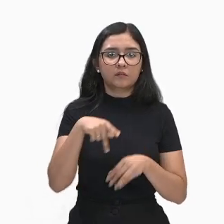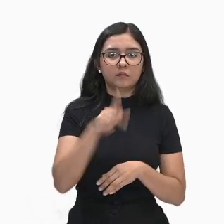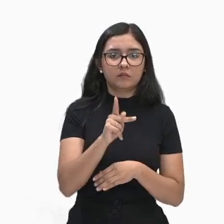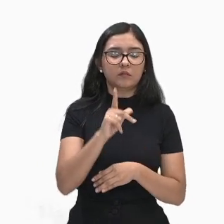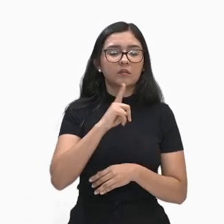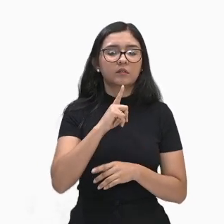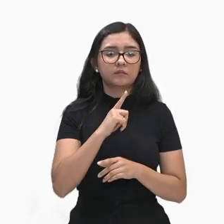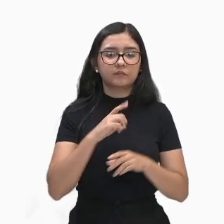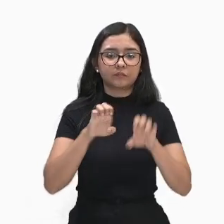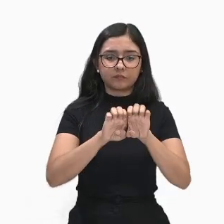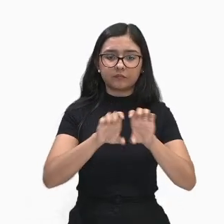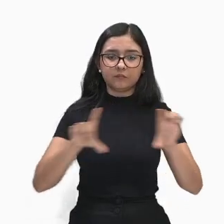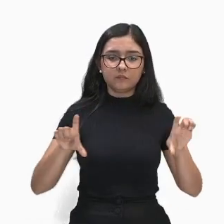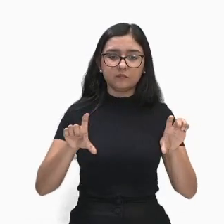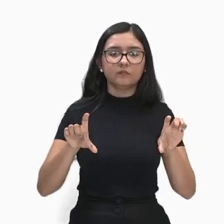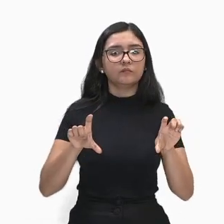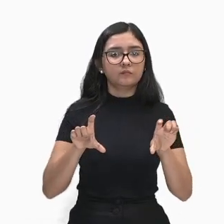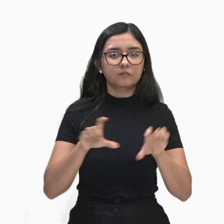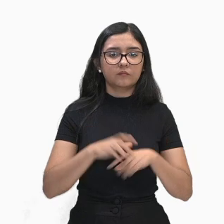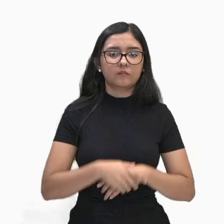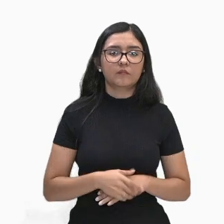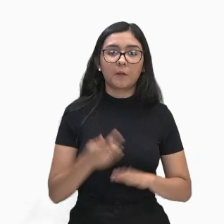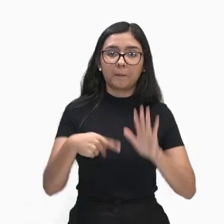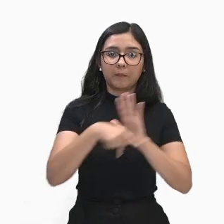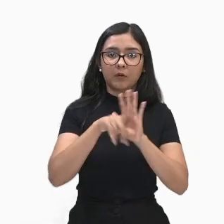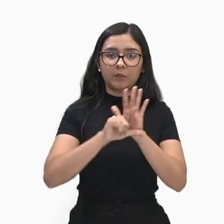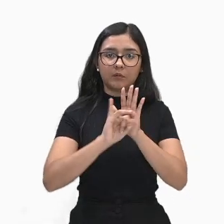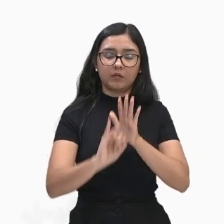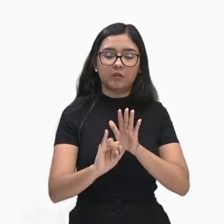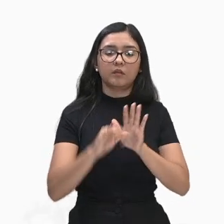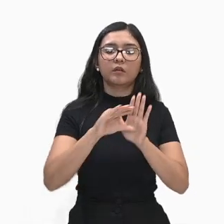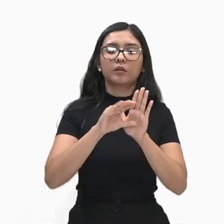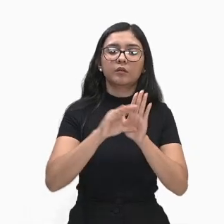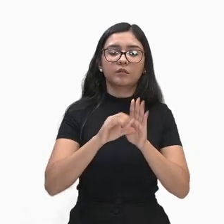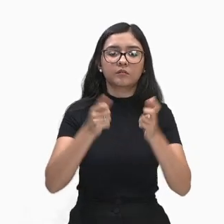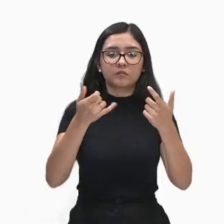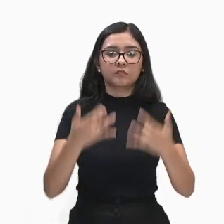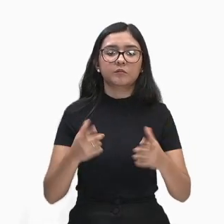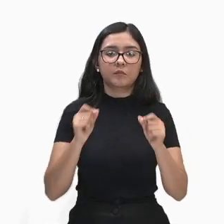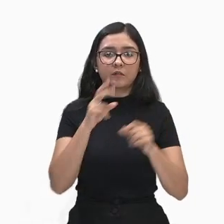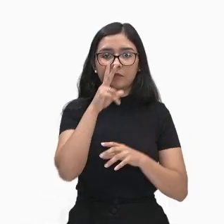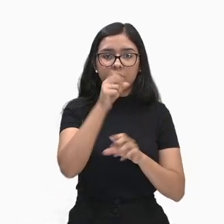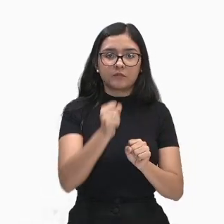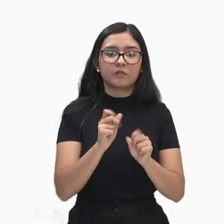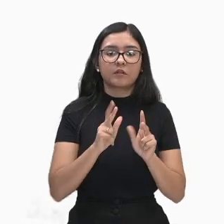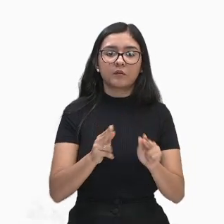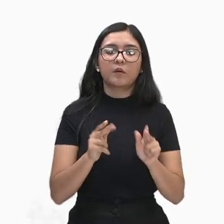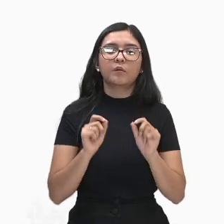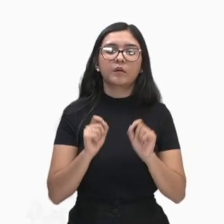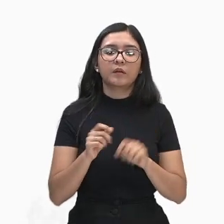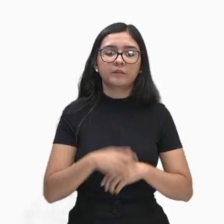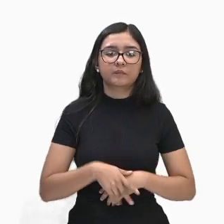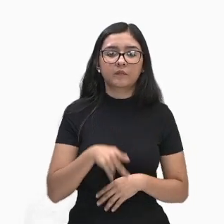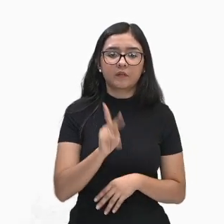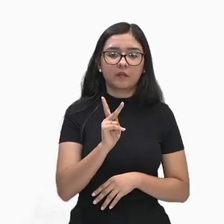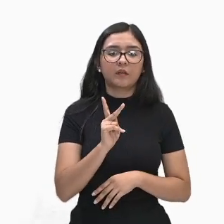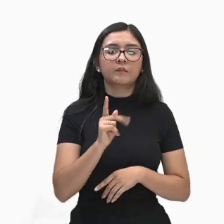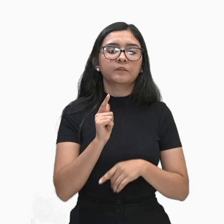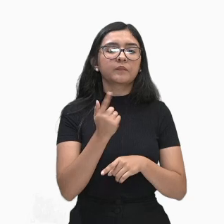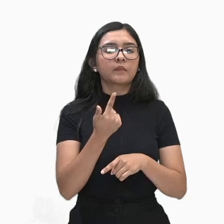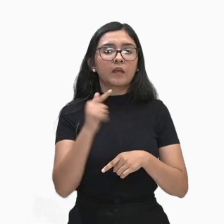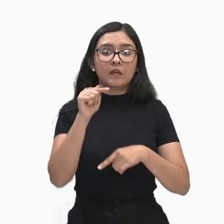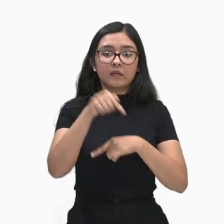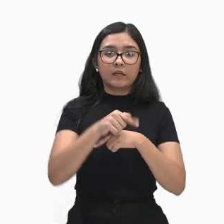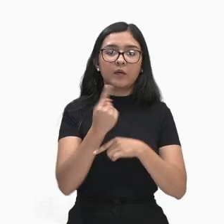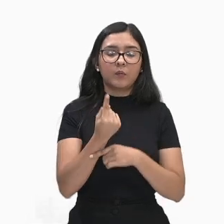aqui a forma final da lei de Coulomb, que diz que a força é igual a K vezes Q1